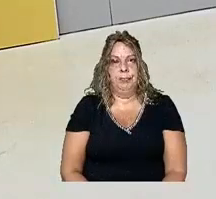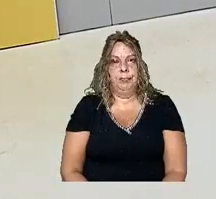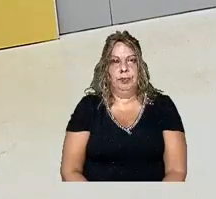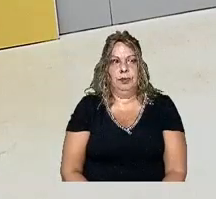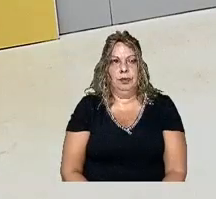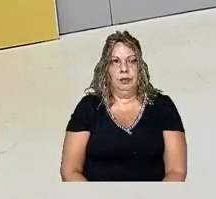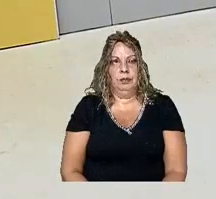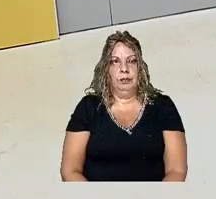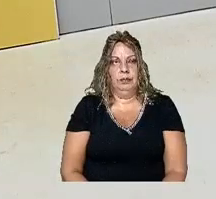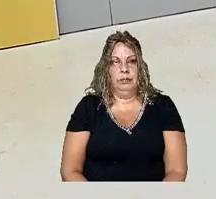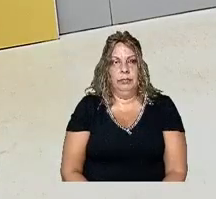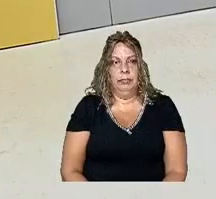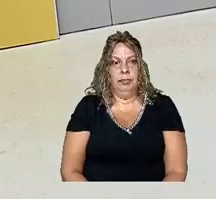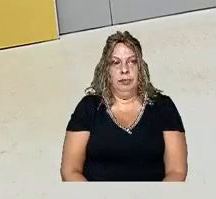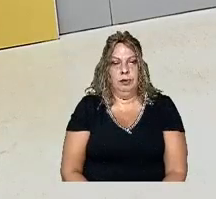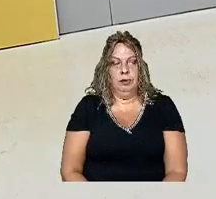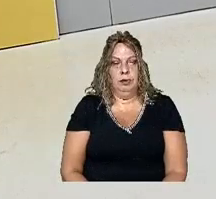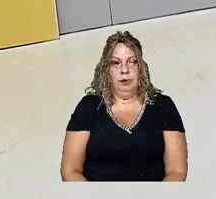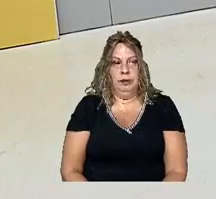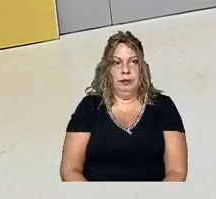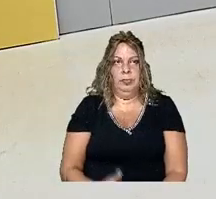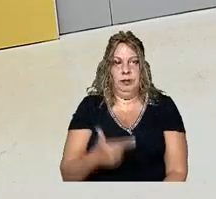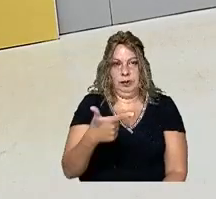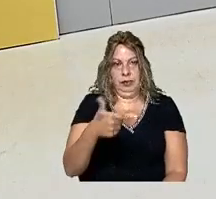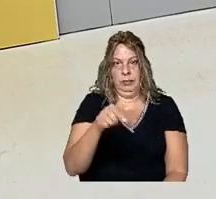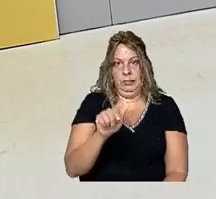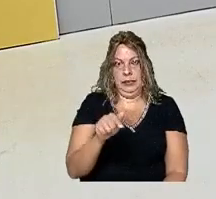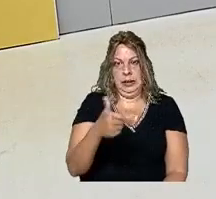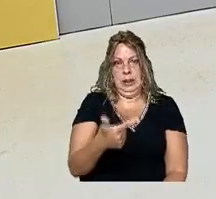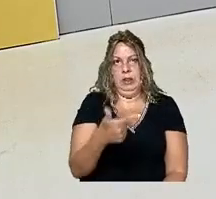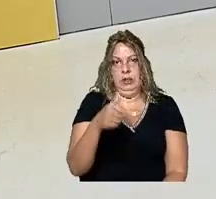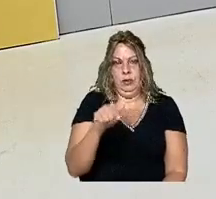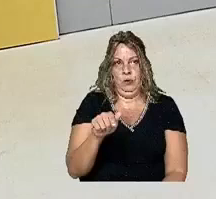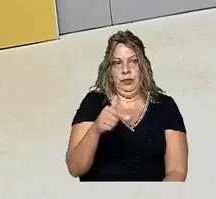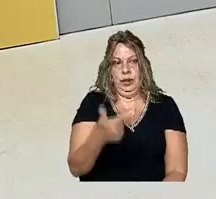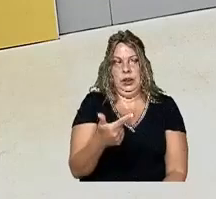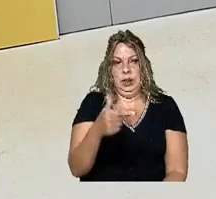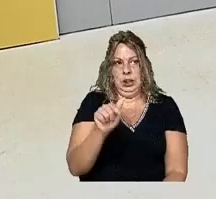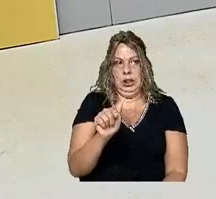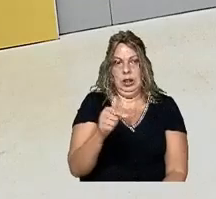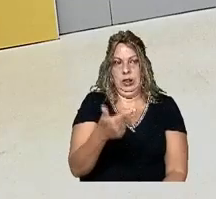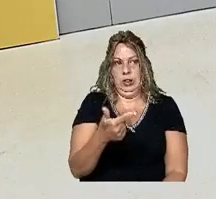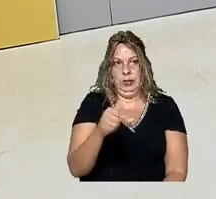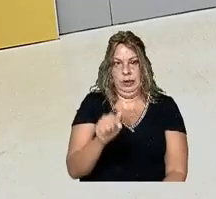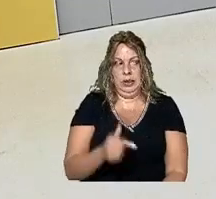40, já marcou? Número 27, 27.